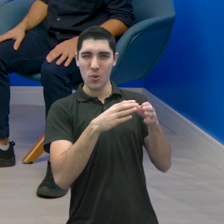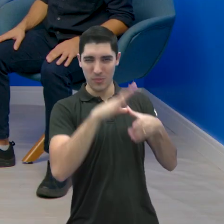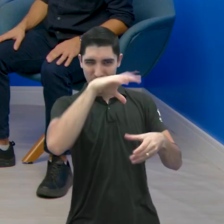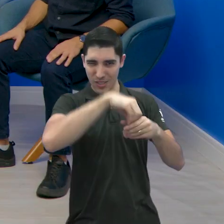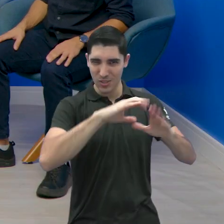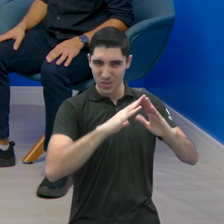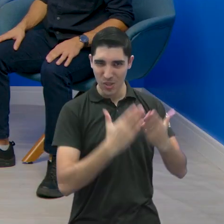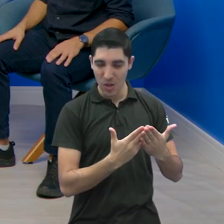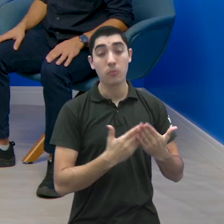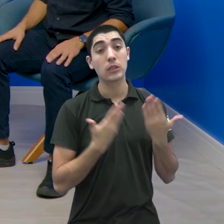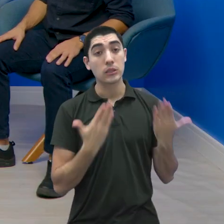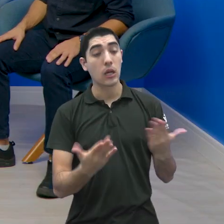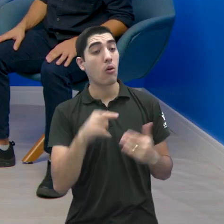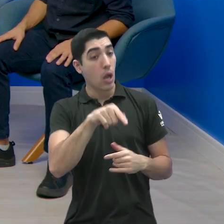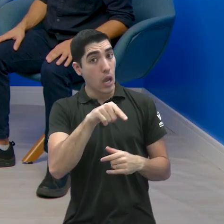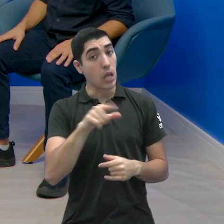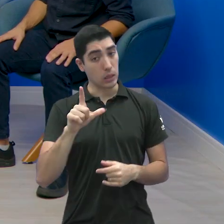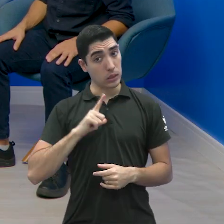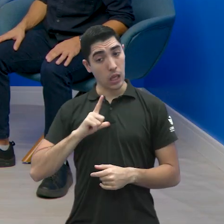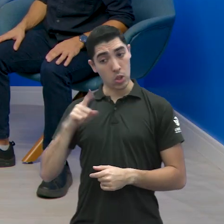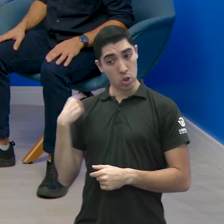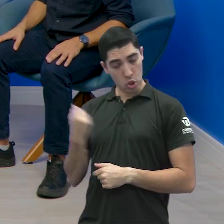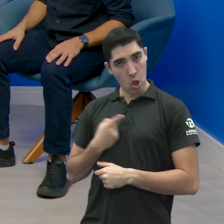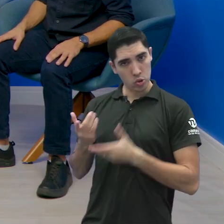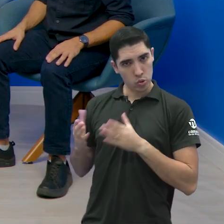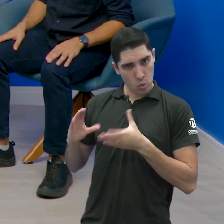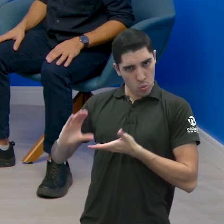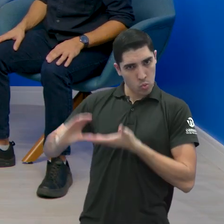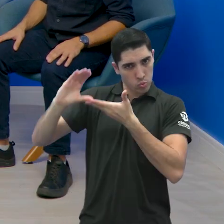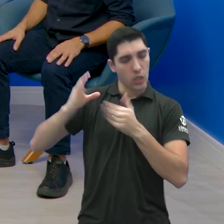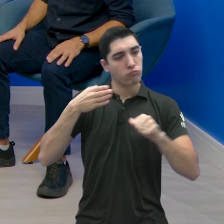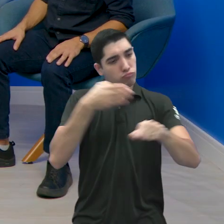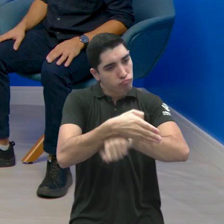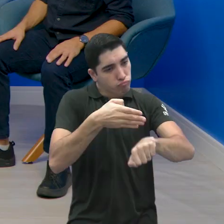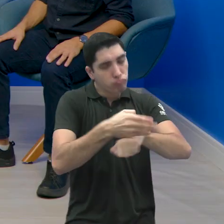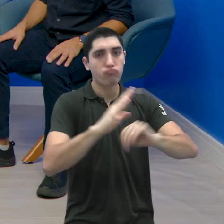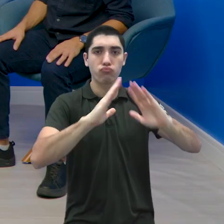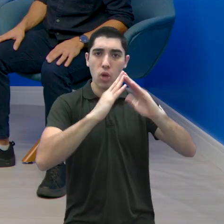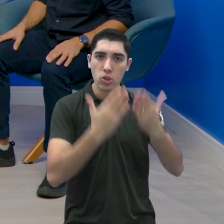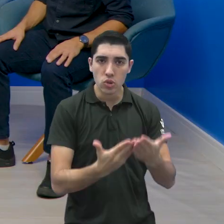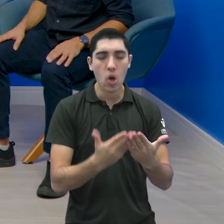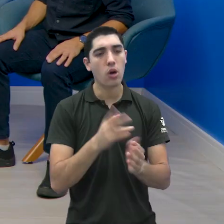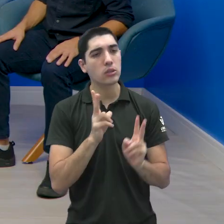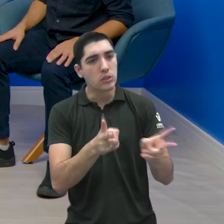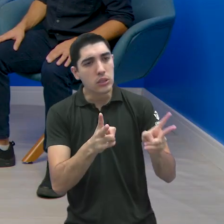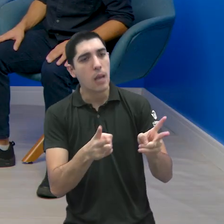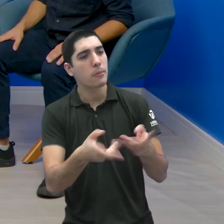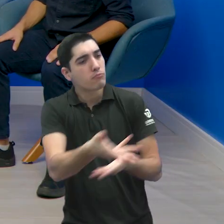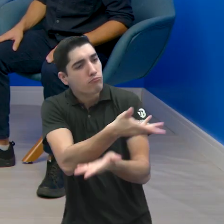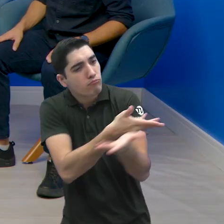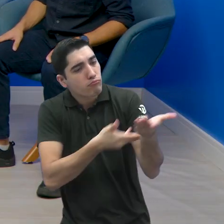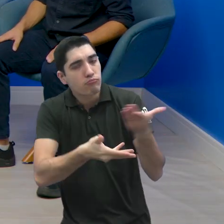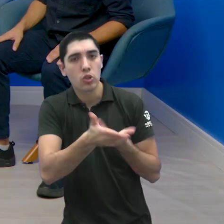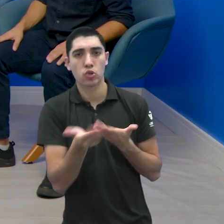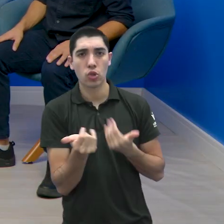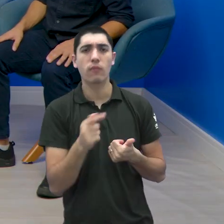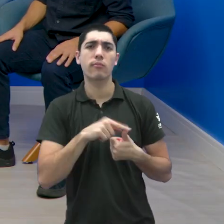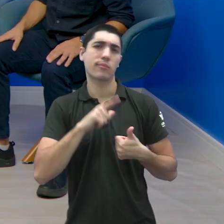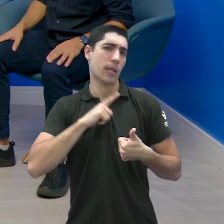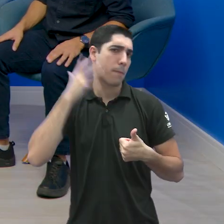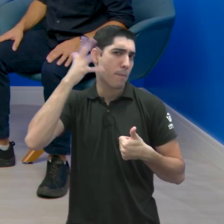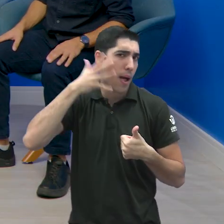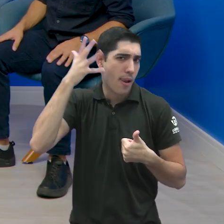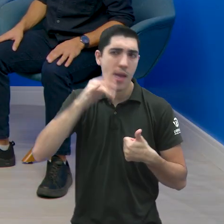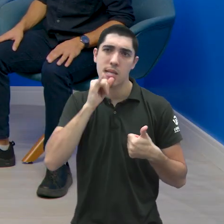Mas a gente tem programas, né, hoje que o Departamento de Juventude desenvolve, que elas vão nas escolas estaduais e elas ouvem essa parte.